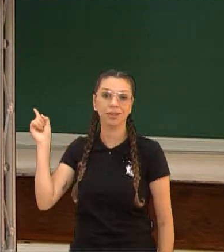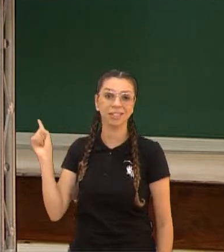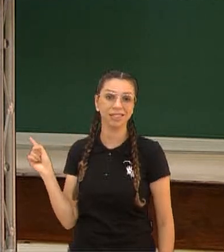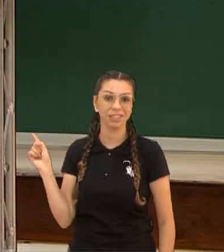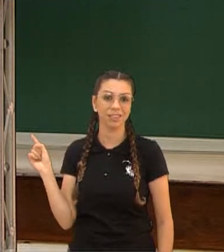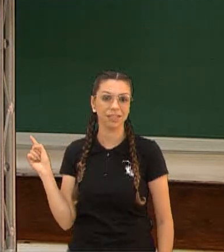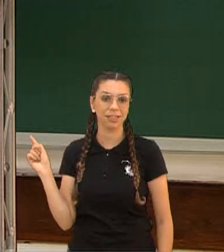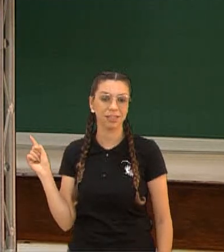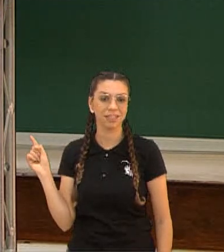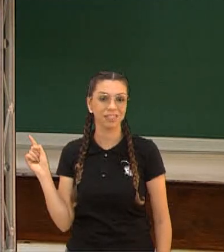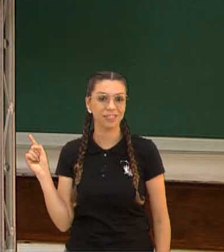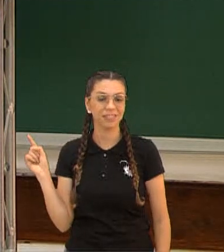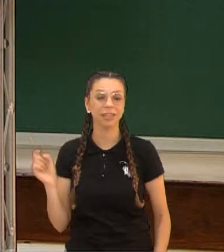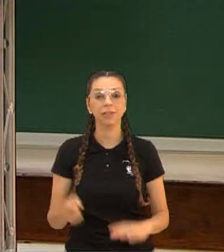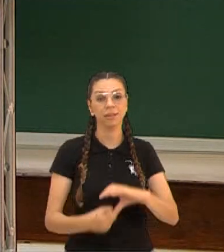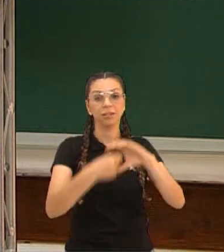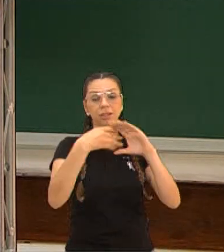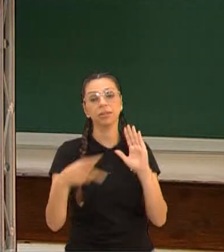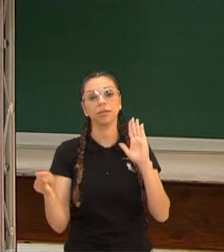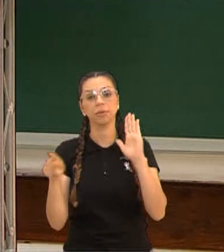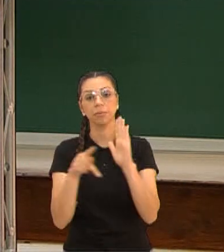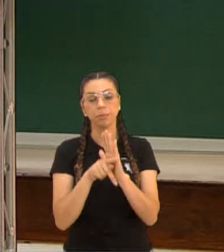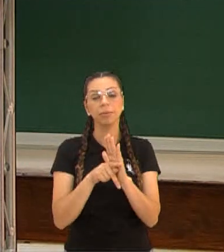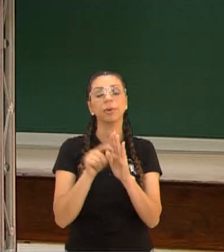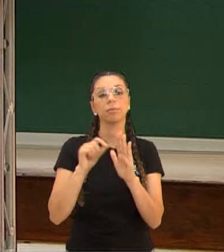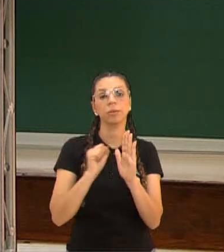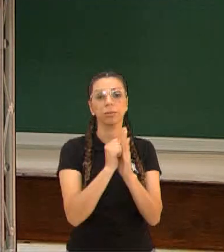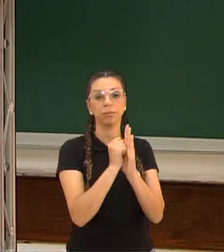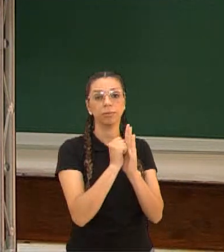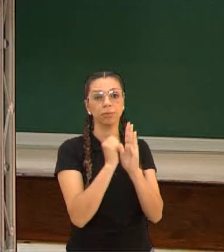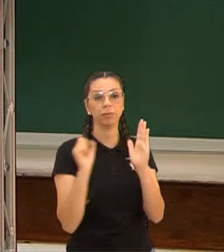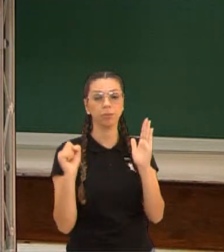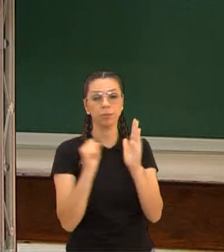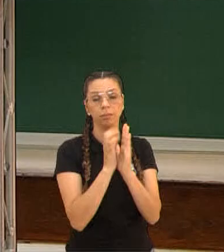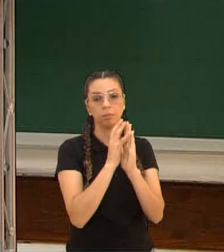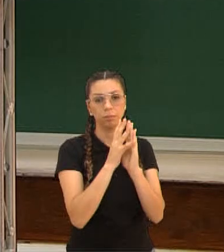pessoal? É essa característica própria do impressionismo.